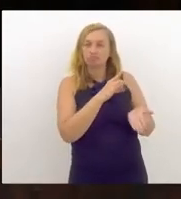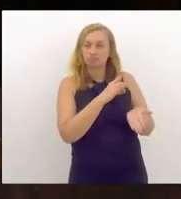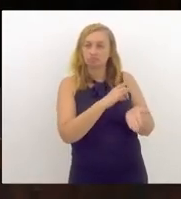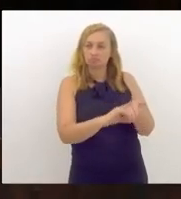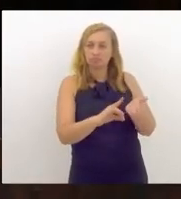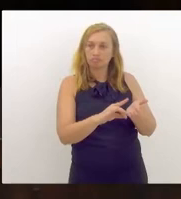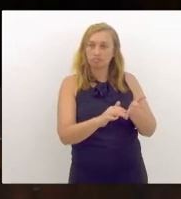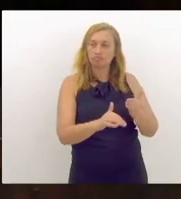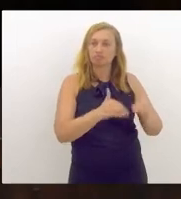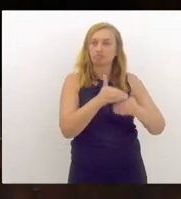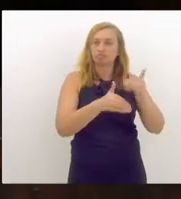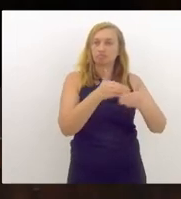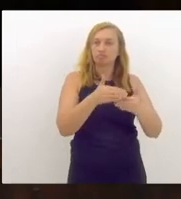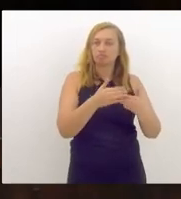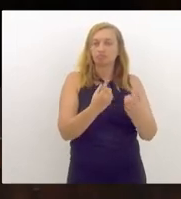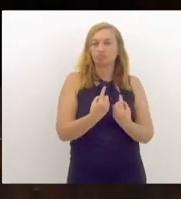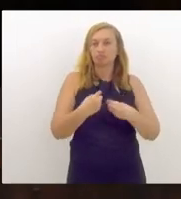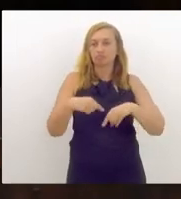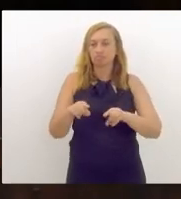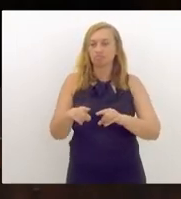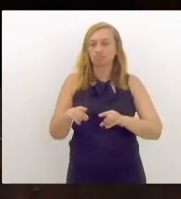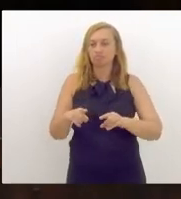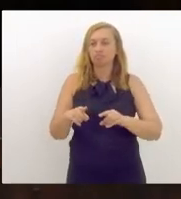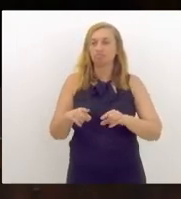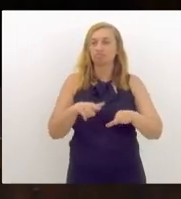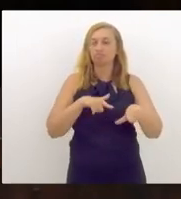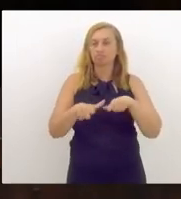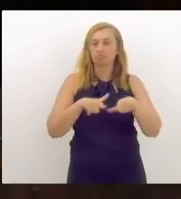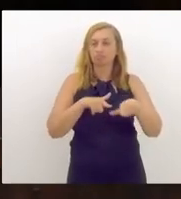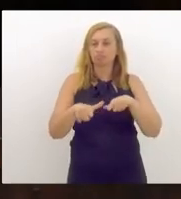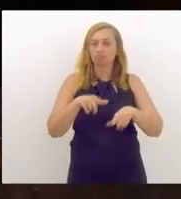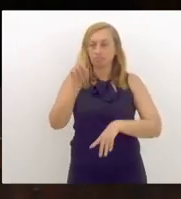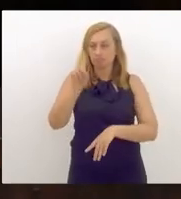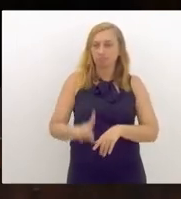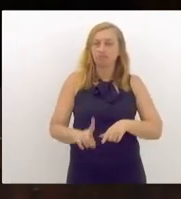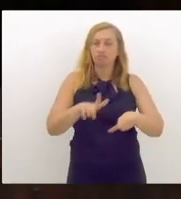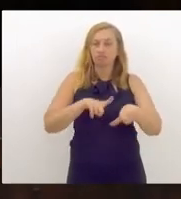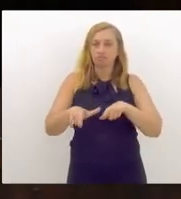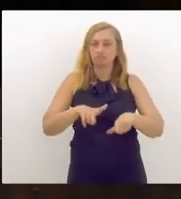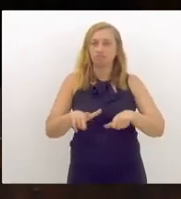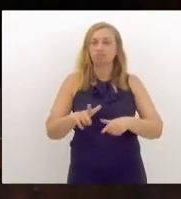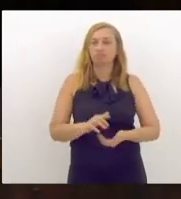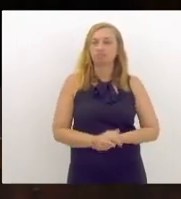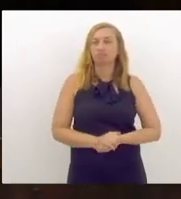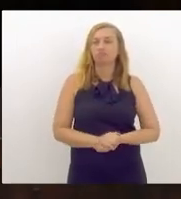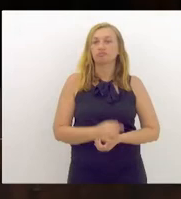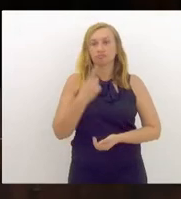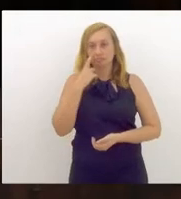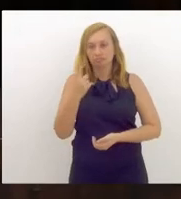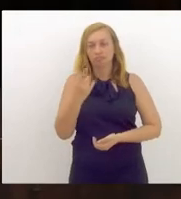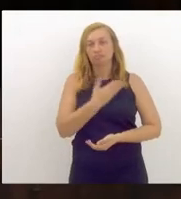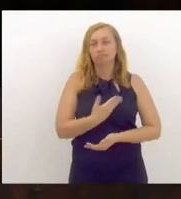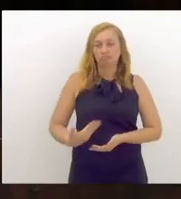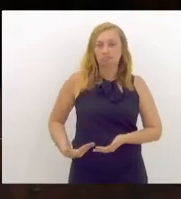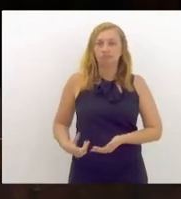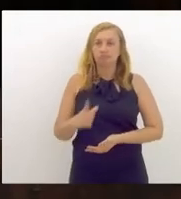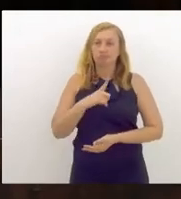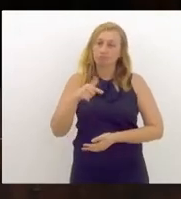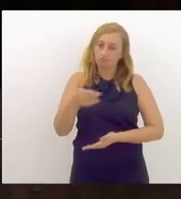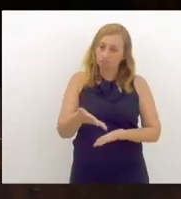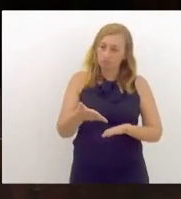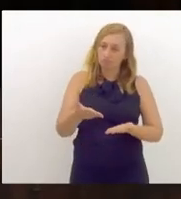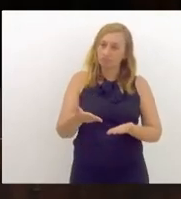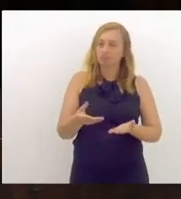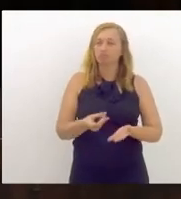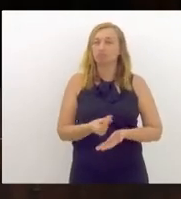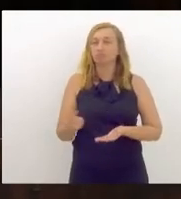atacam dentre outros ataques o trabalho né ataca o direito do trabalho vide o governo que tivemos aqui estamos já nos